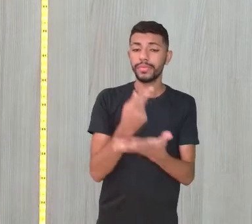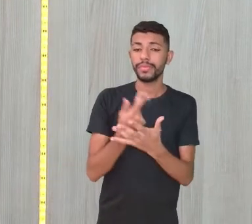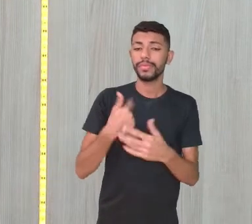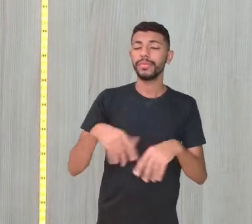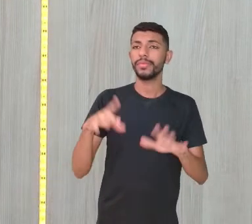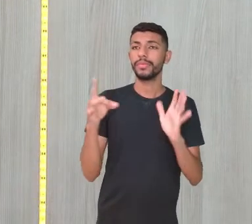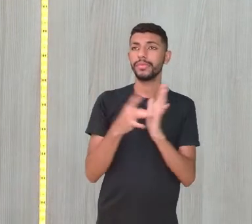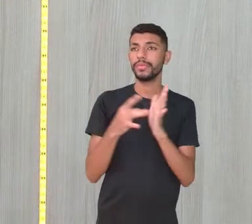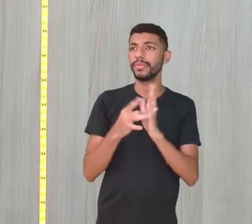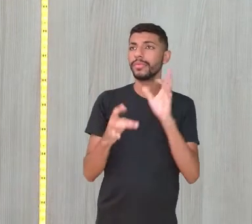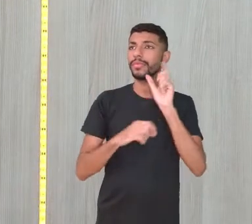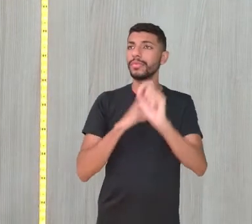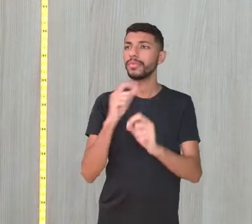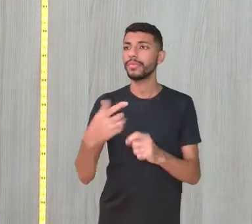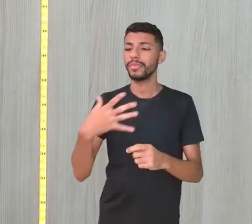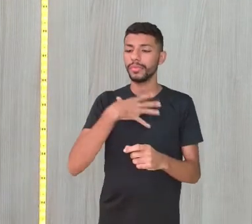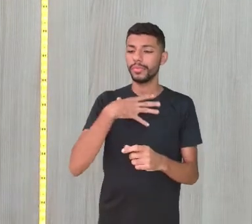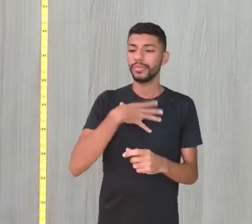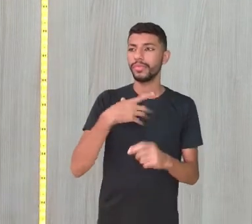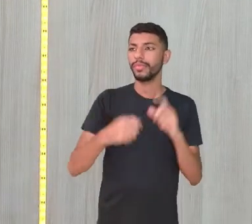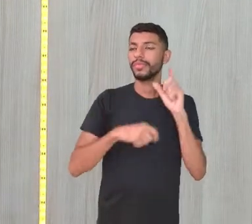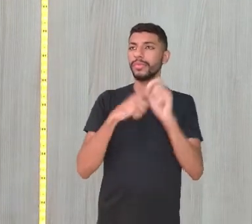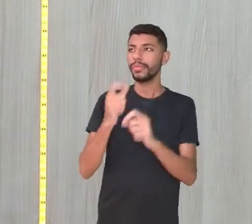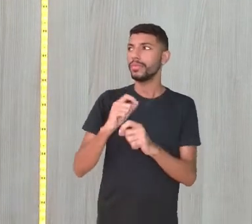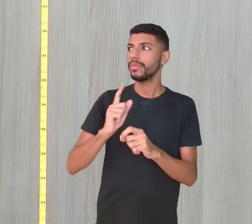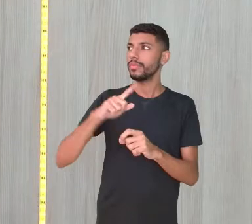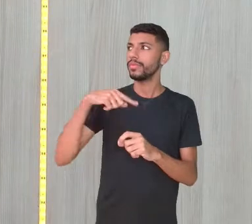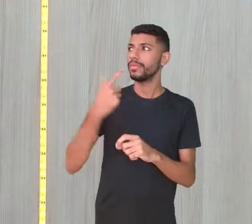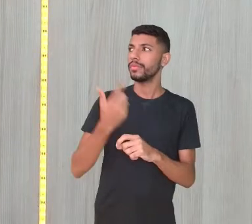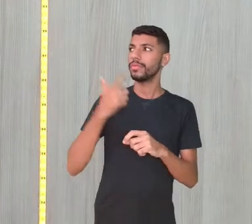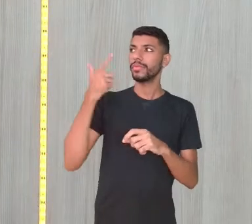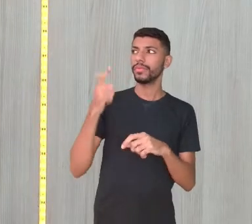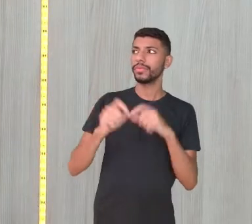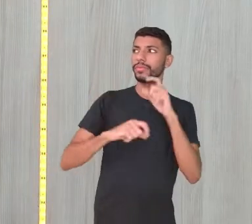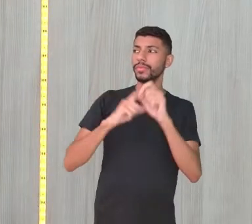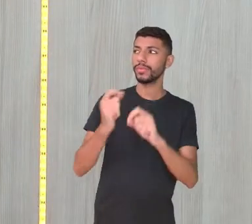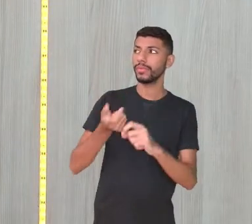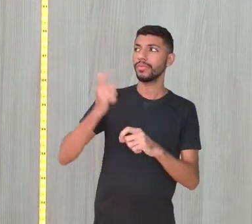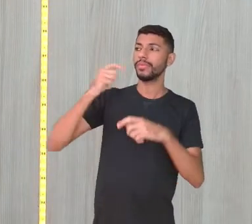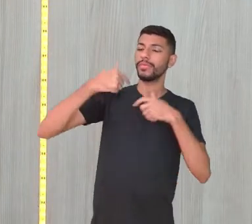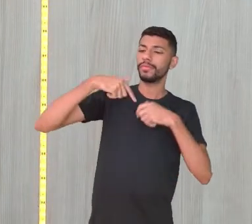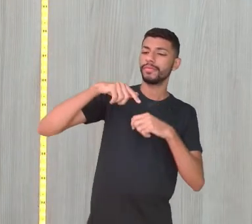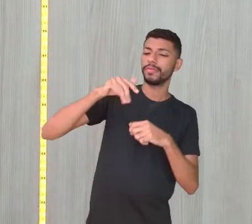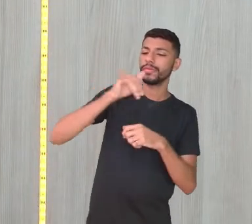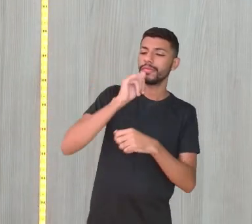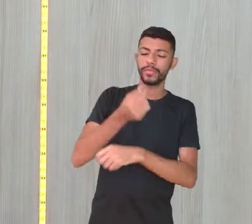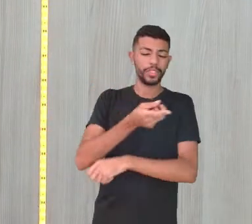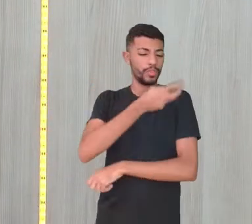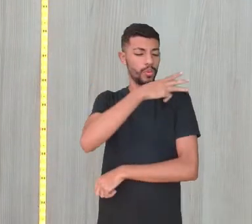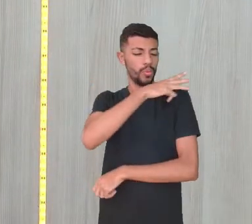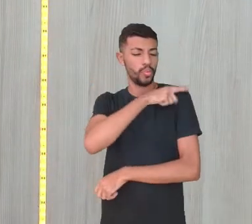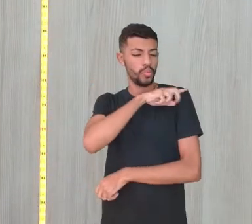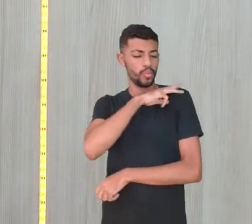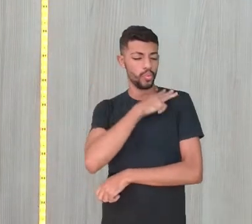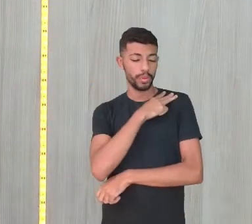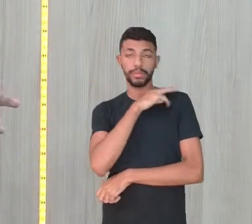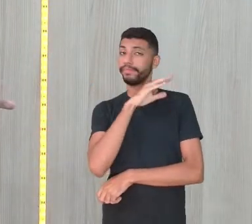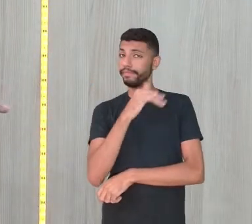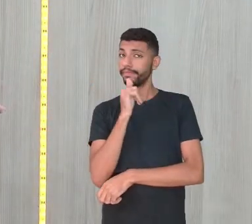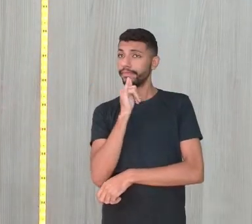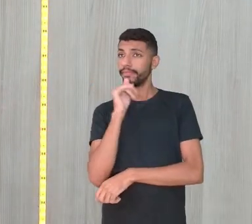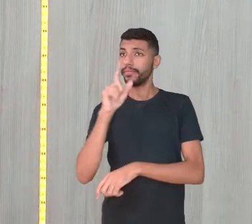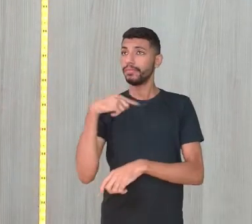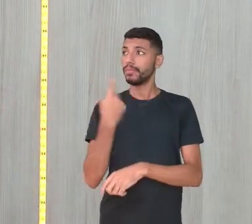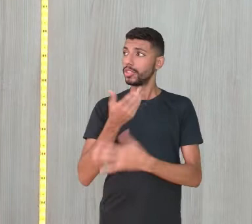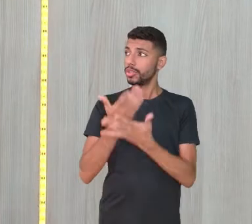aí de uma forma que quando a gente chega aí no ensino médio, por exemplo, o que a gente está vendo hoje